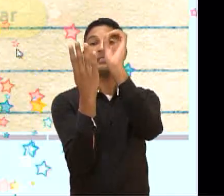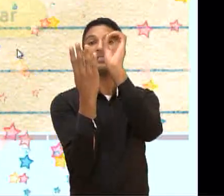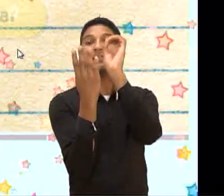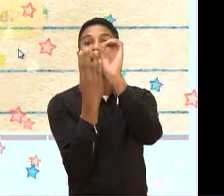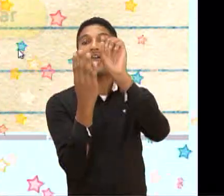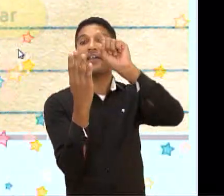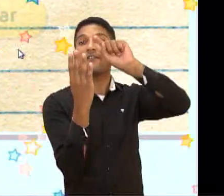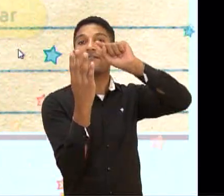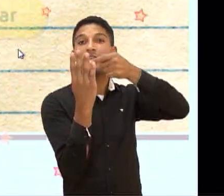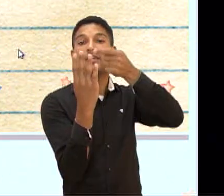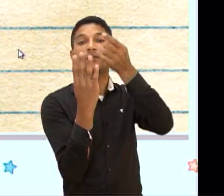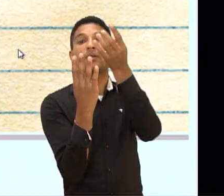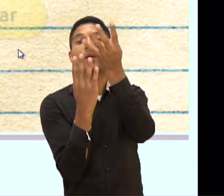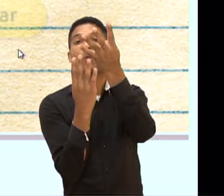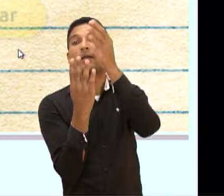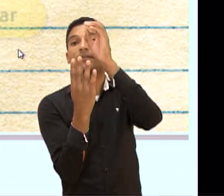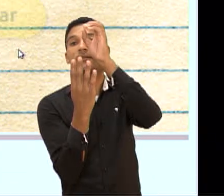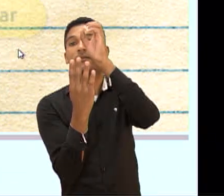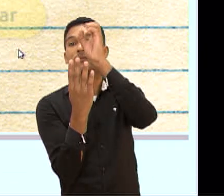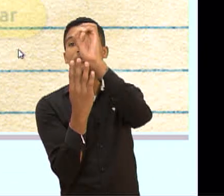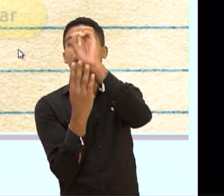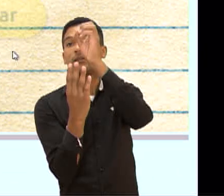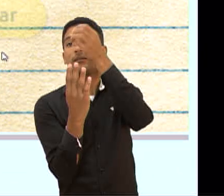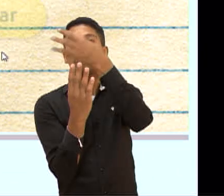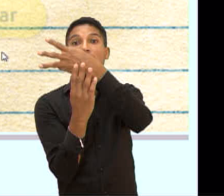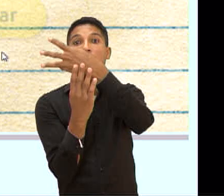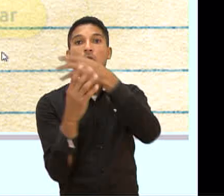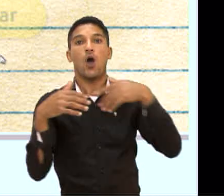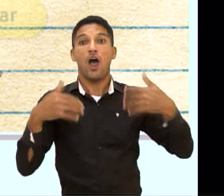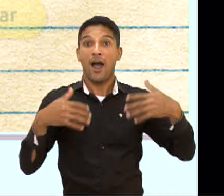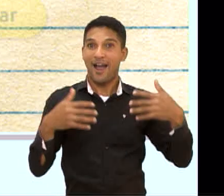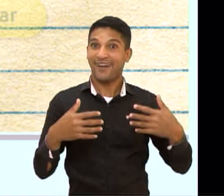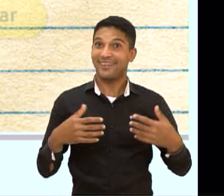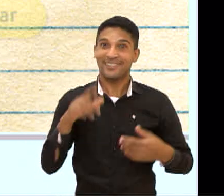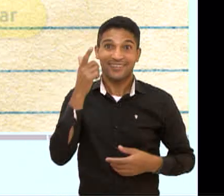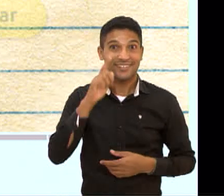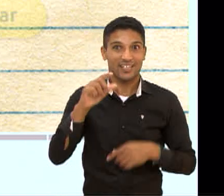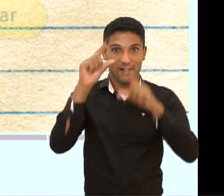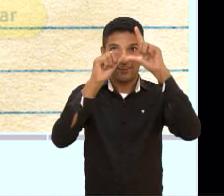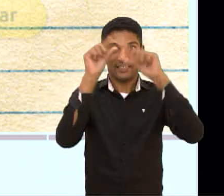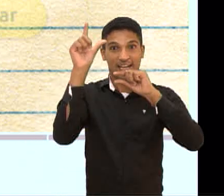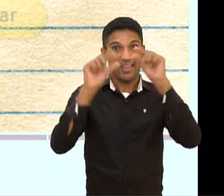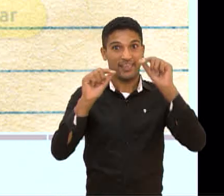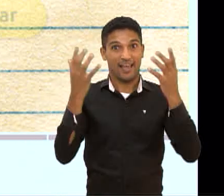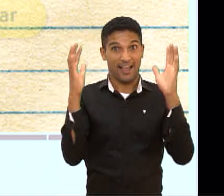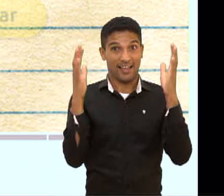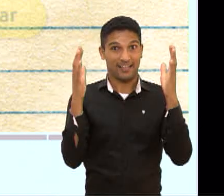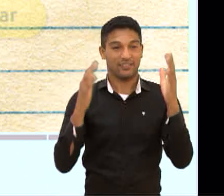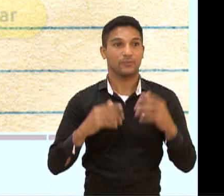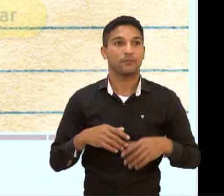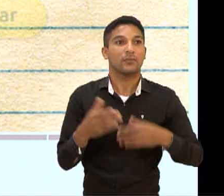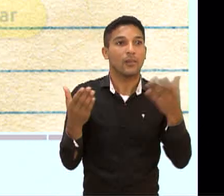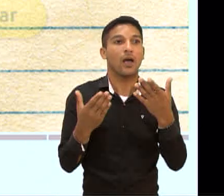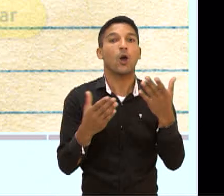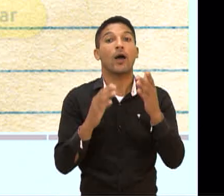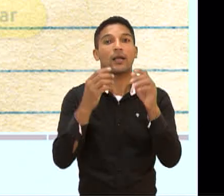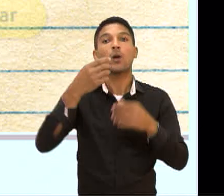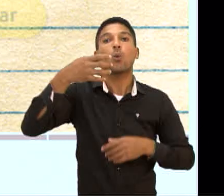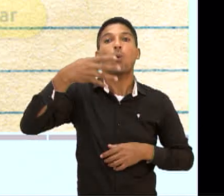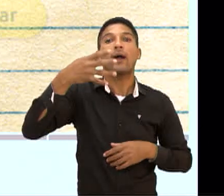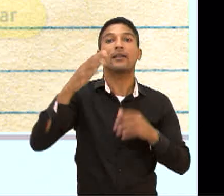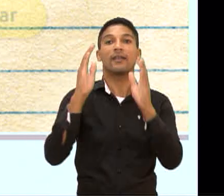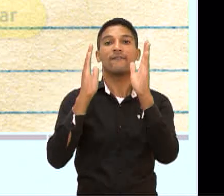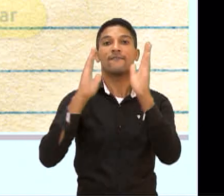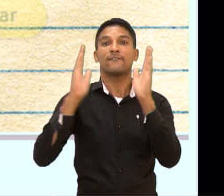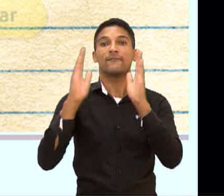Ótimo, estrelinha para nós. E agora vamos para a nossa quarta fase, que eu vou deixar um tempinho para vocês testarem. Eu vou expandir